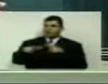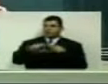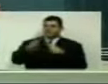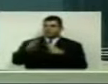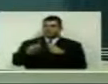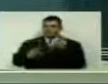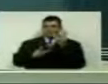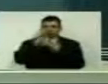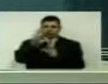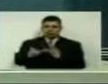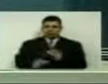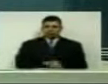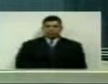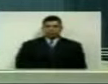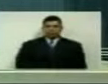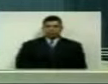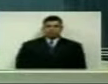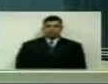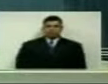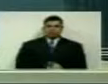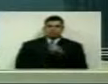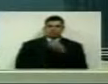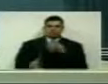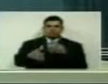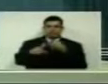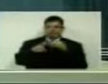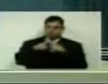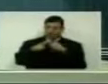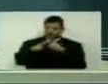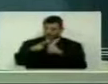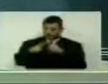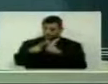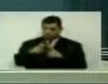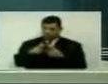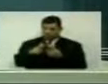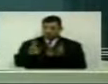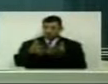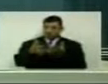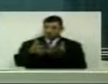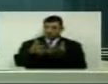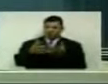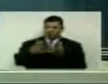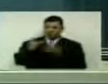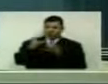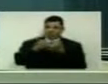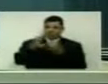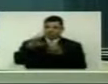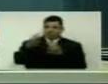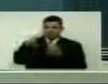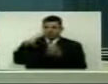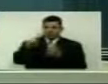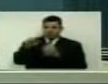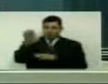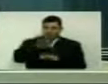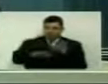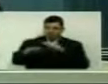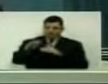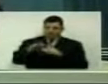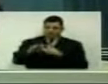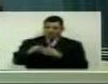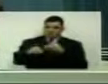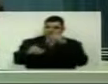de oposição. É um escândalo em que um crime organizado